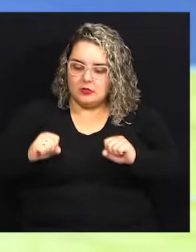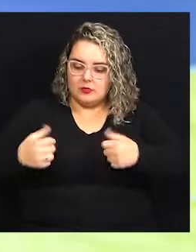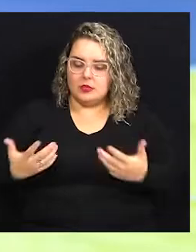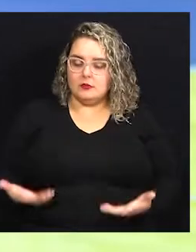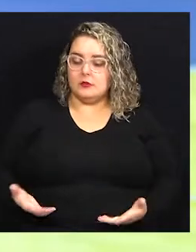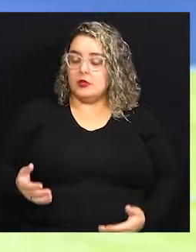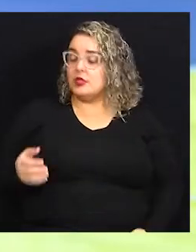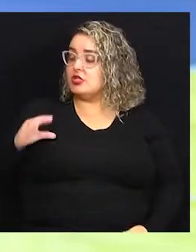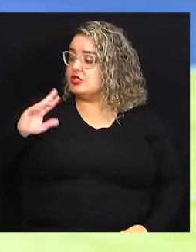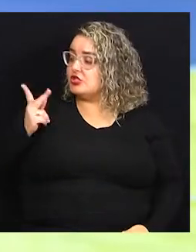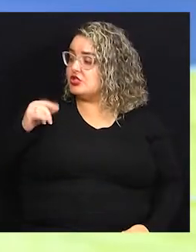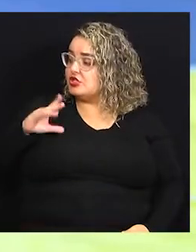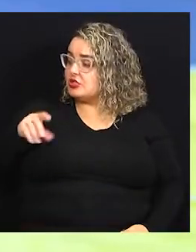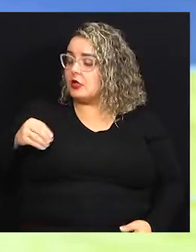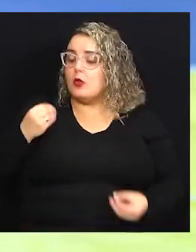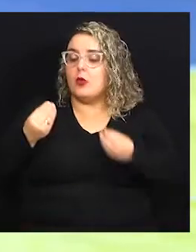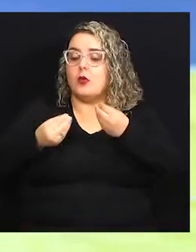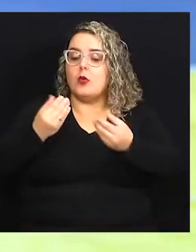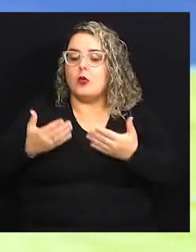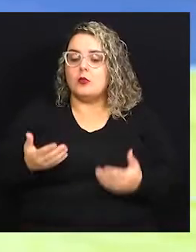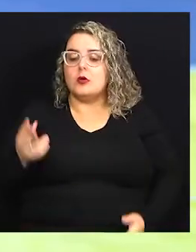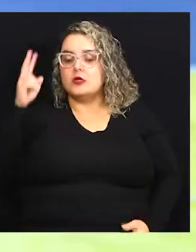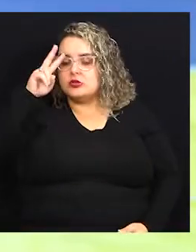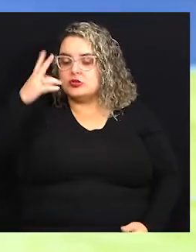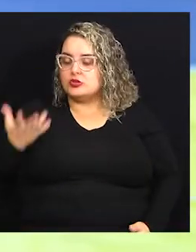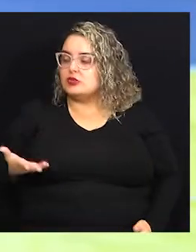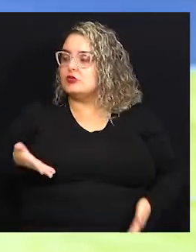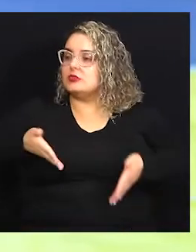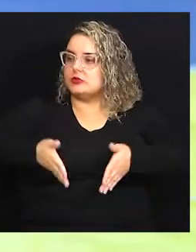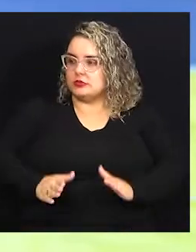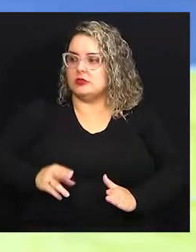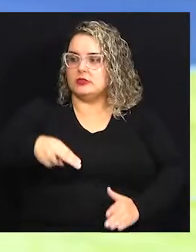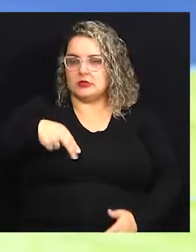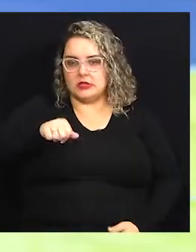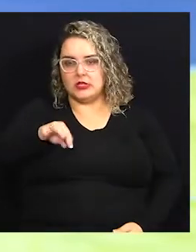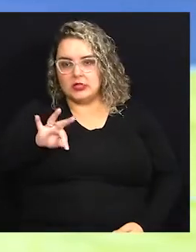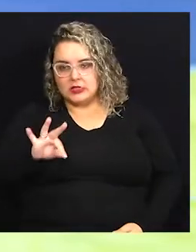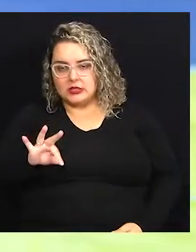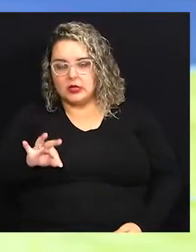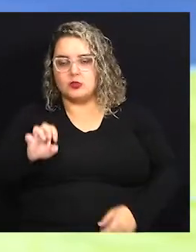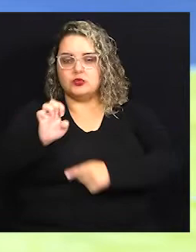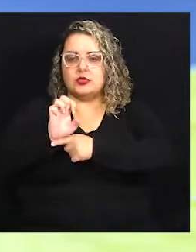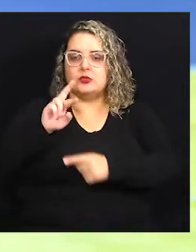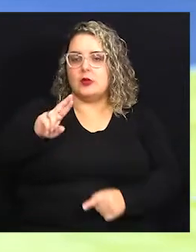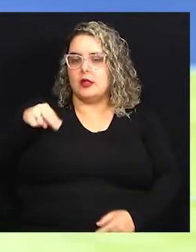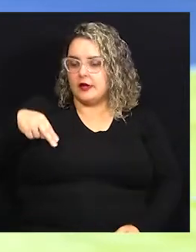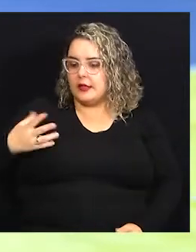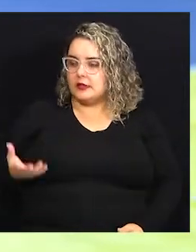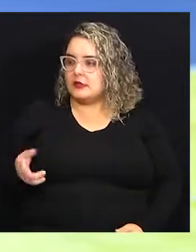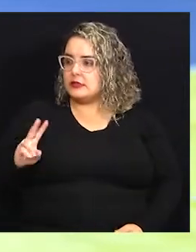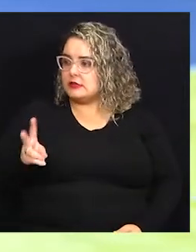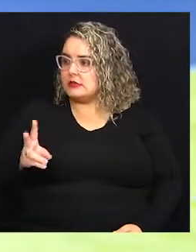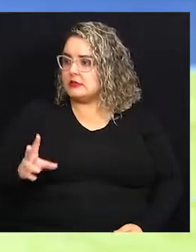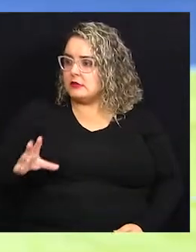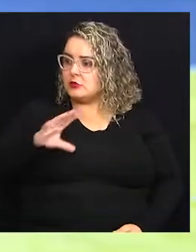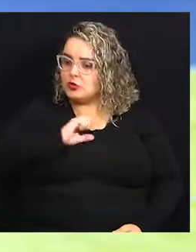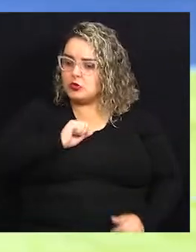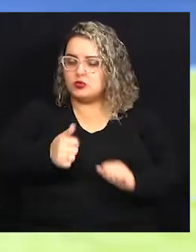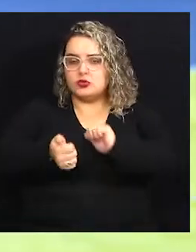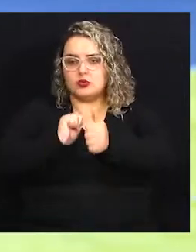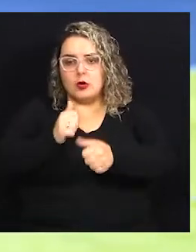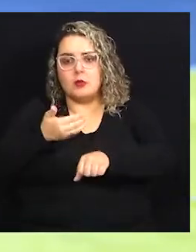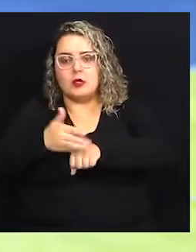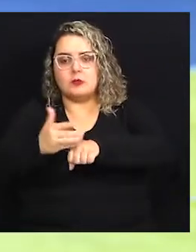sua história? Você nasceu na cidade de Natal, no Rio Grande do Norte, sempre gostou de esporte, praticou